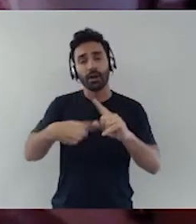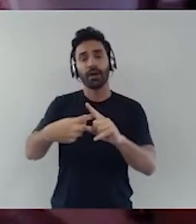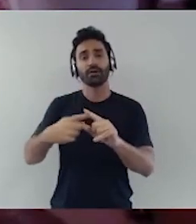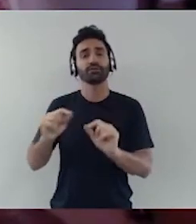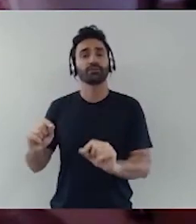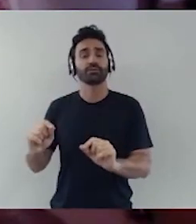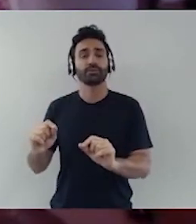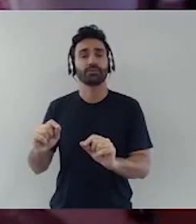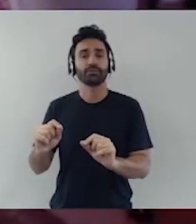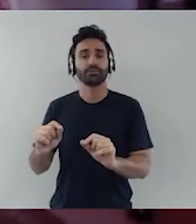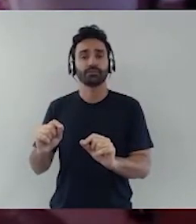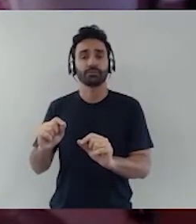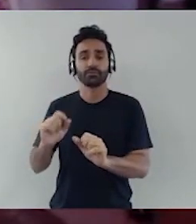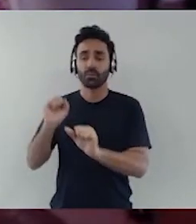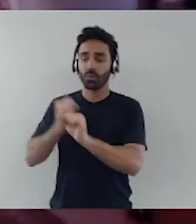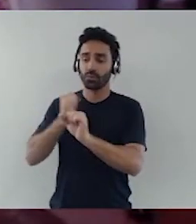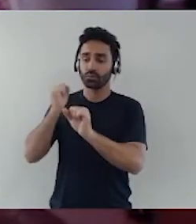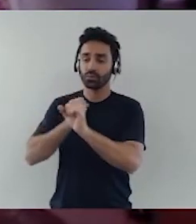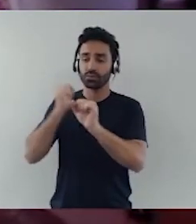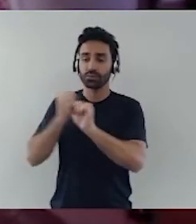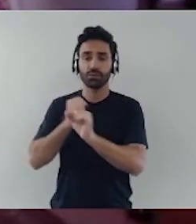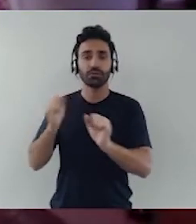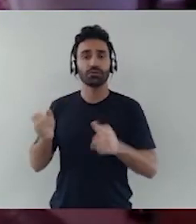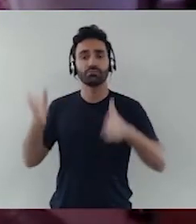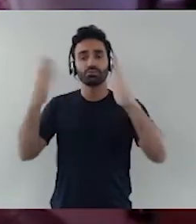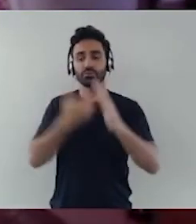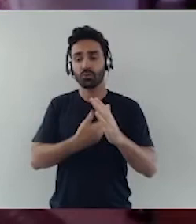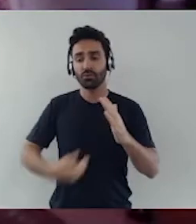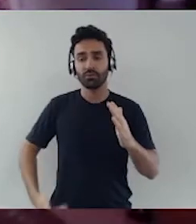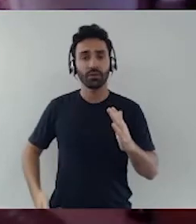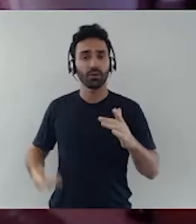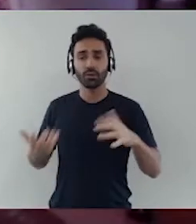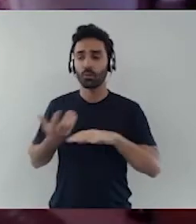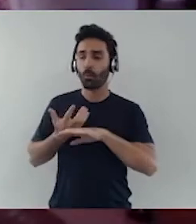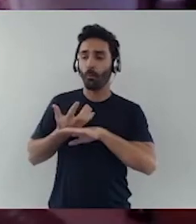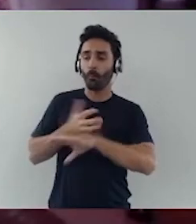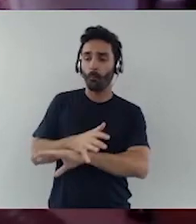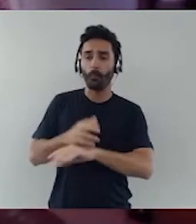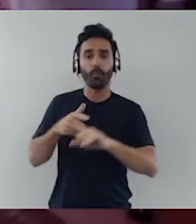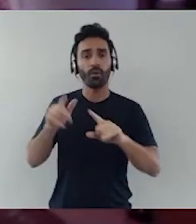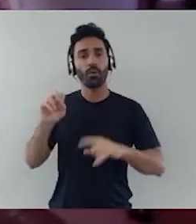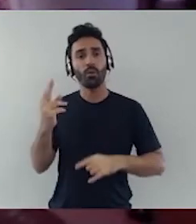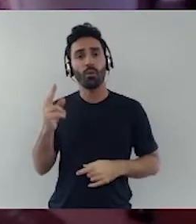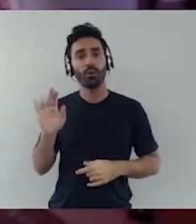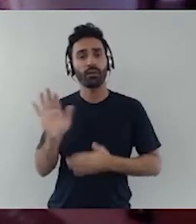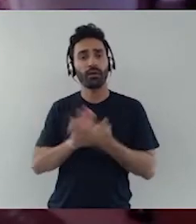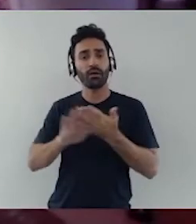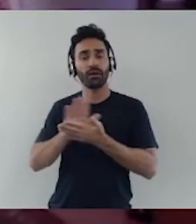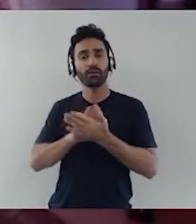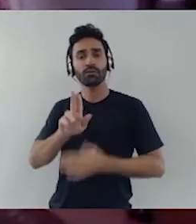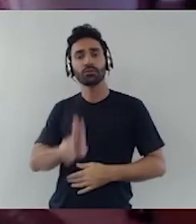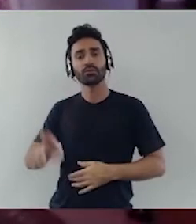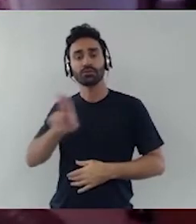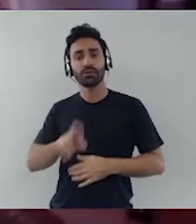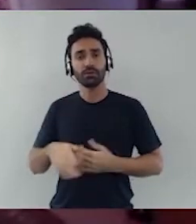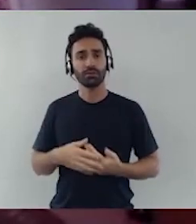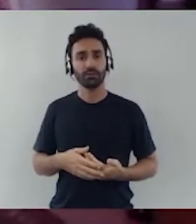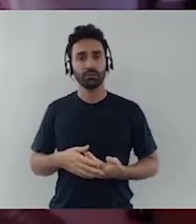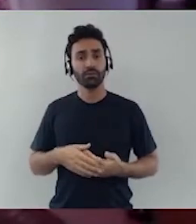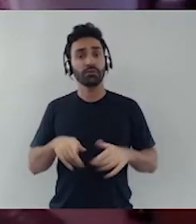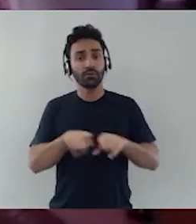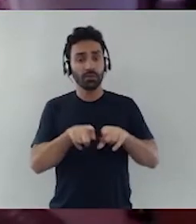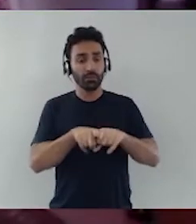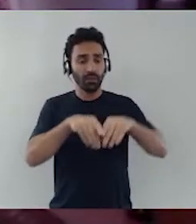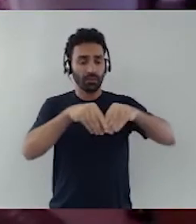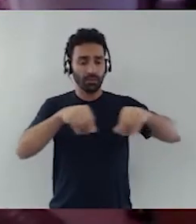estoque de construções públicas ou privadas vazias ou subutilizadas, com um estoque enorme de terras públicas